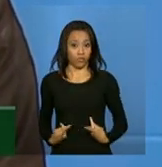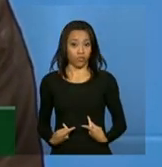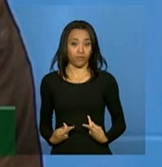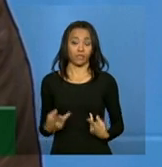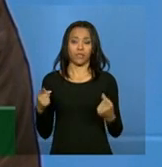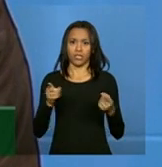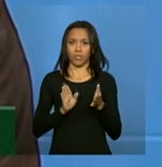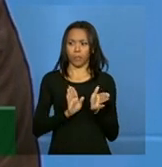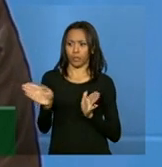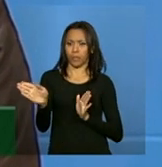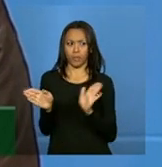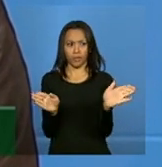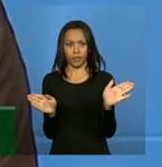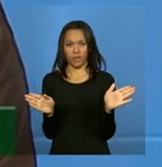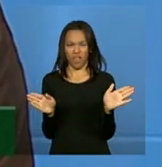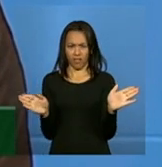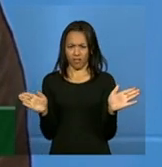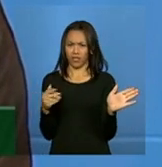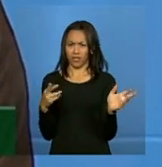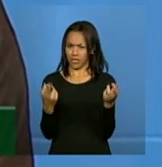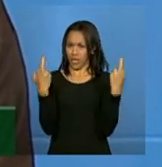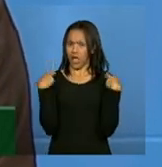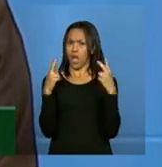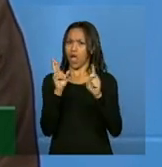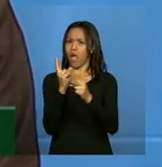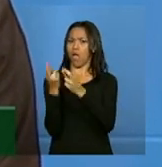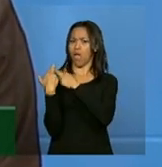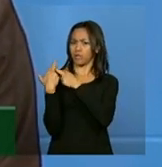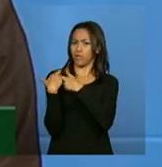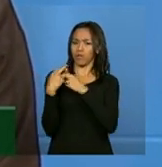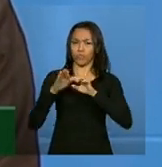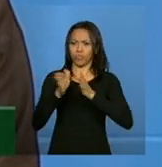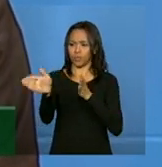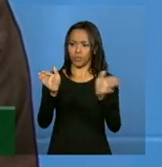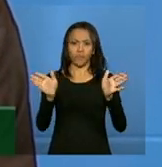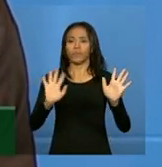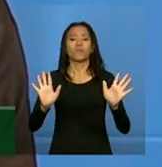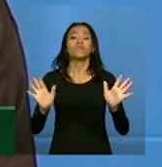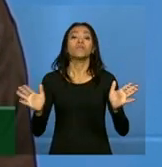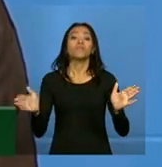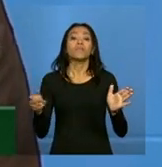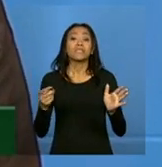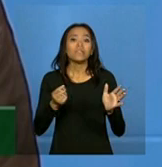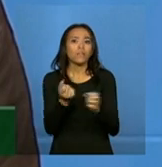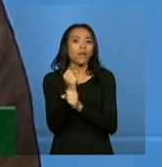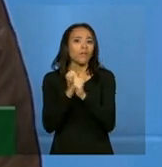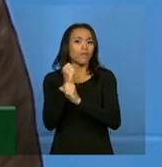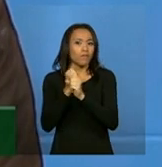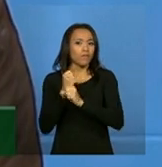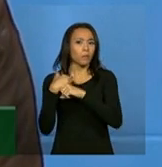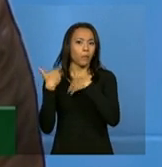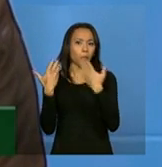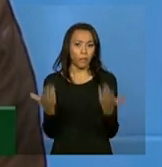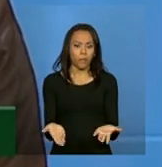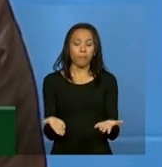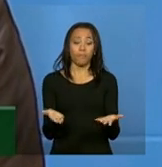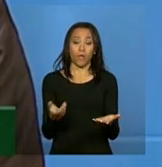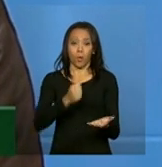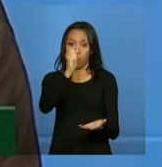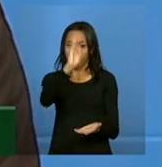uma convergência das duas responsabilidades que muitas vezes deixavam ali as discussões dentro da CSR durante décadas. O Brasil